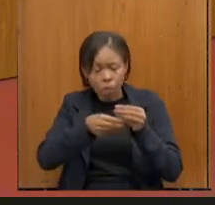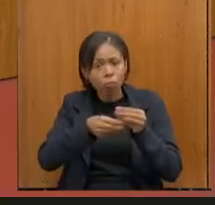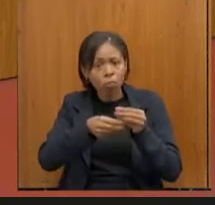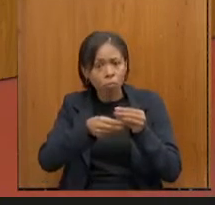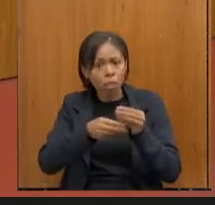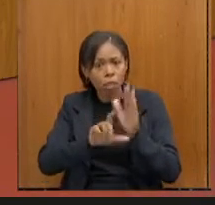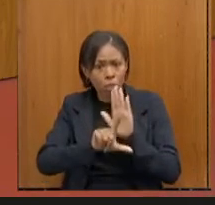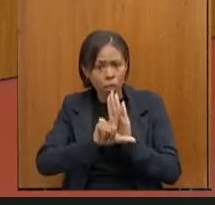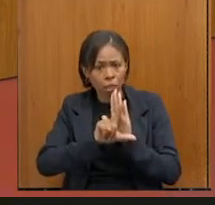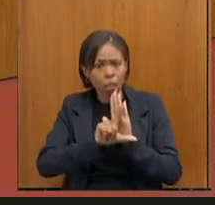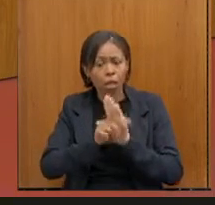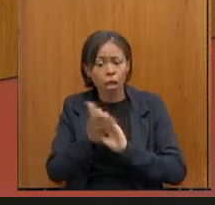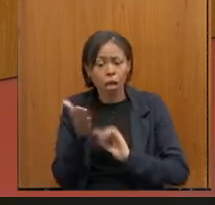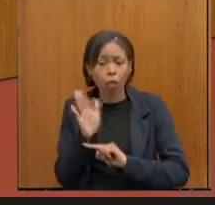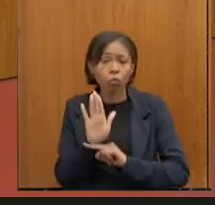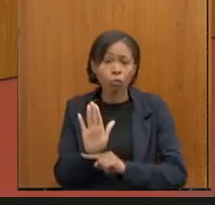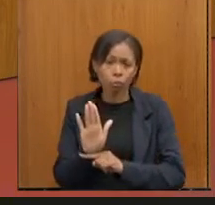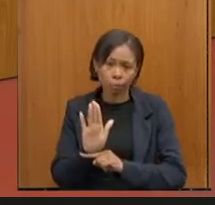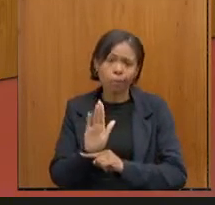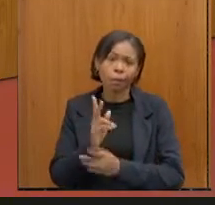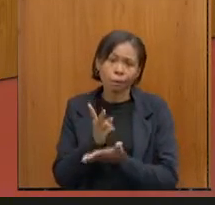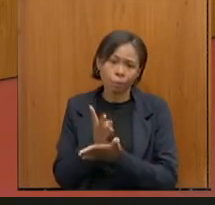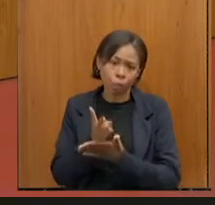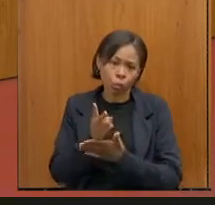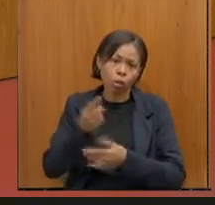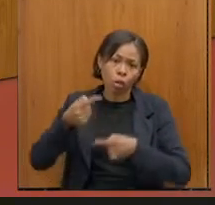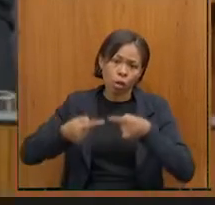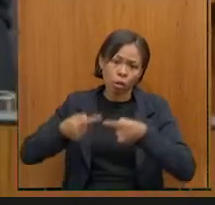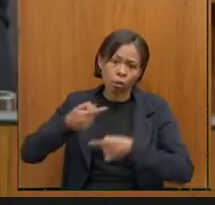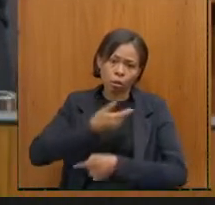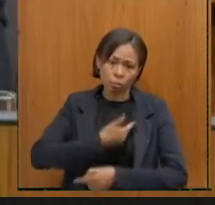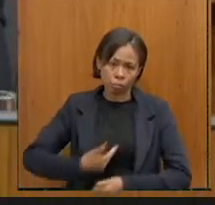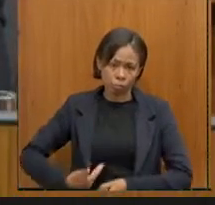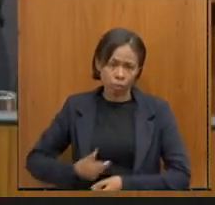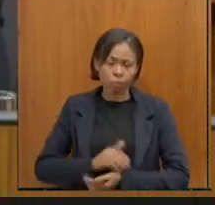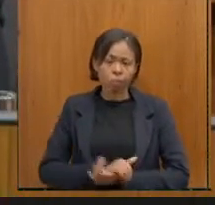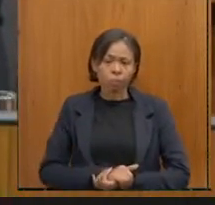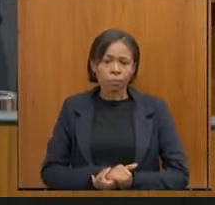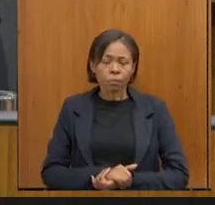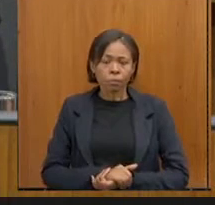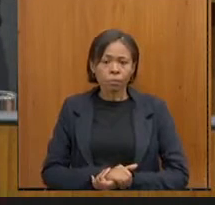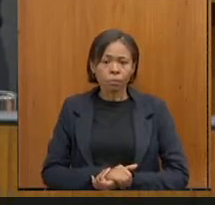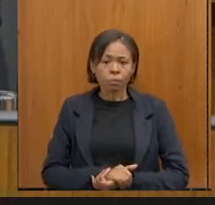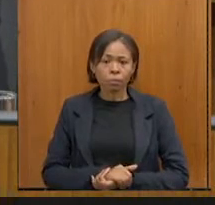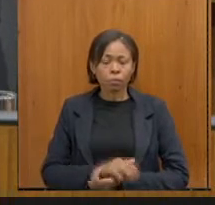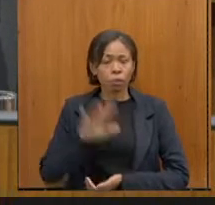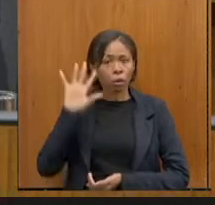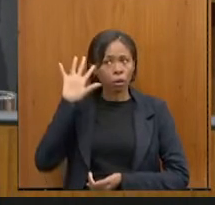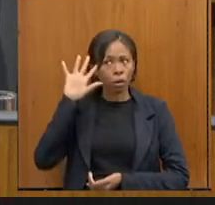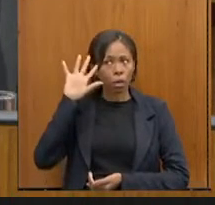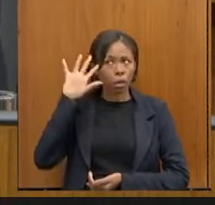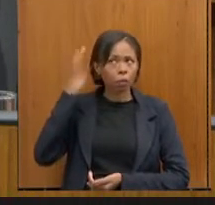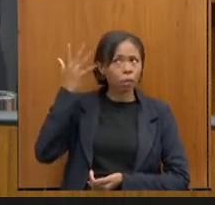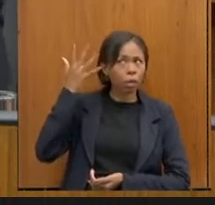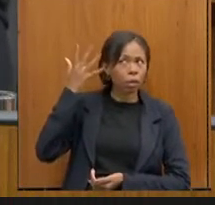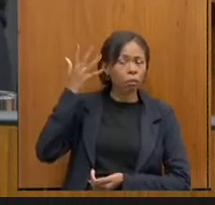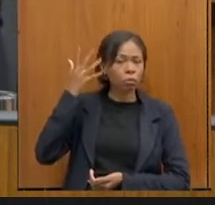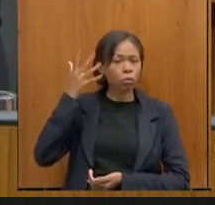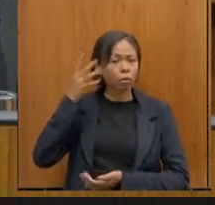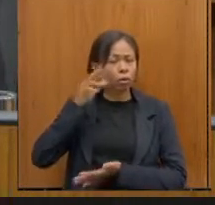efetivo porque ele viabiliza a continuidade da política pública os resultados são os mais